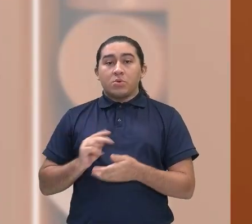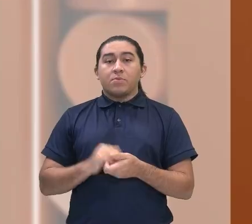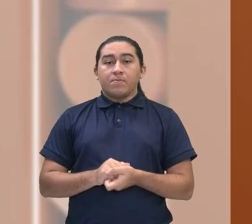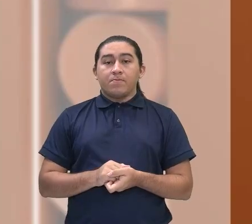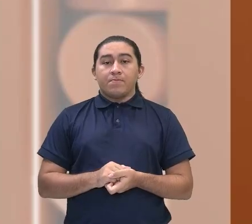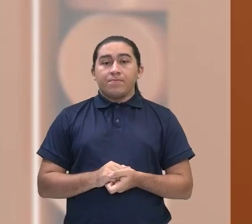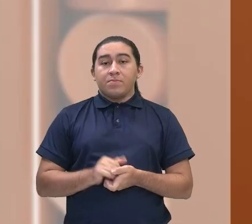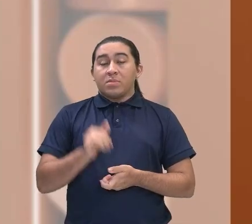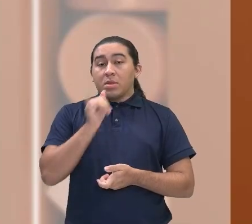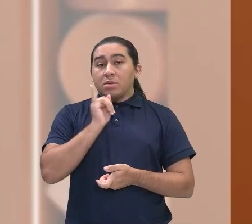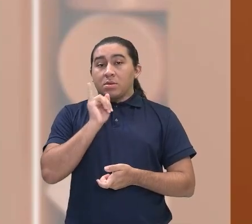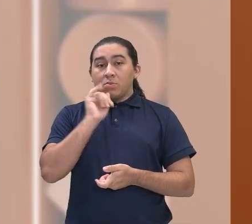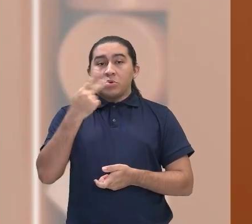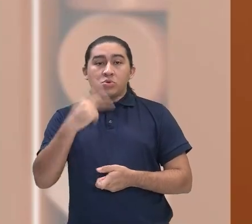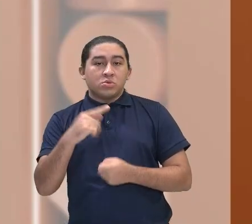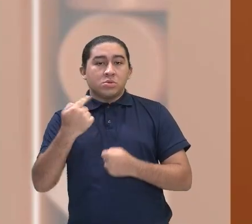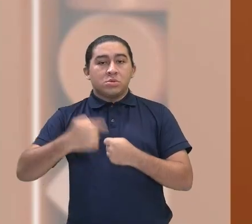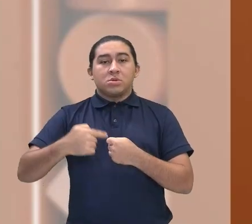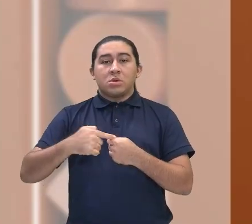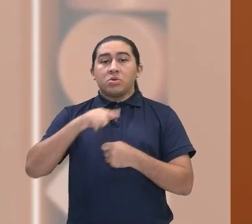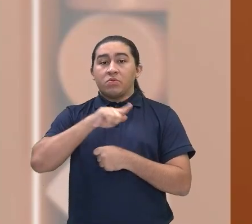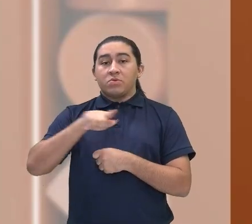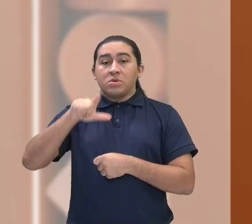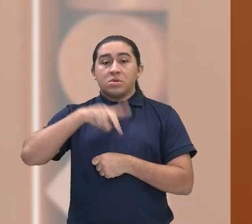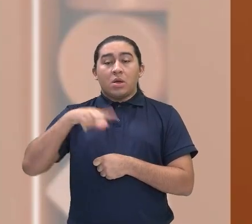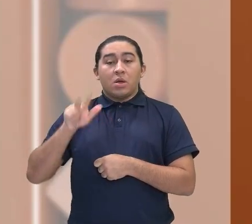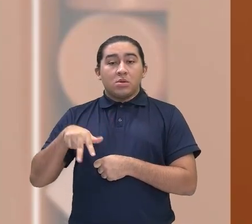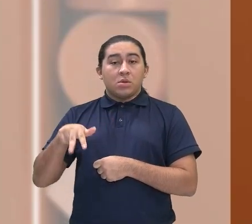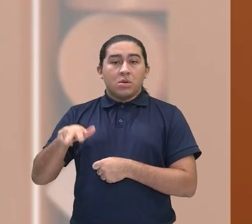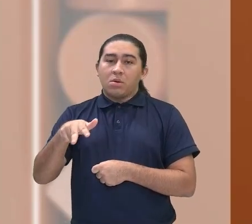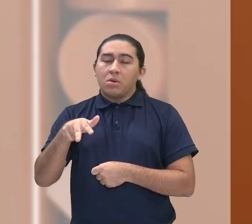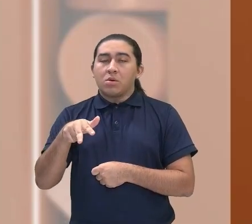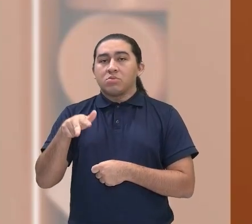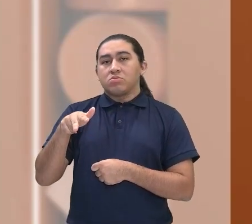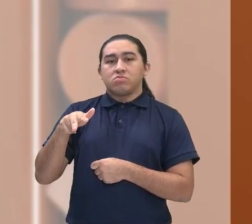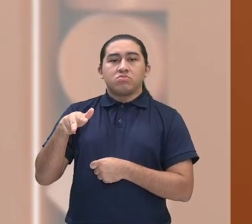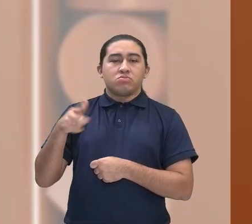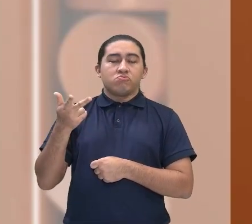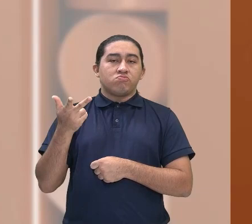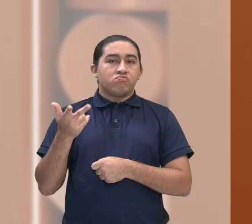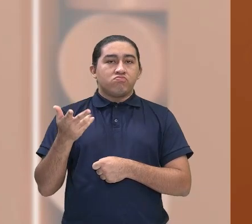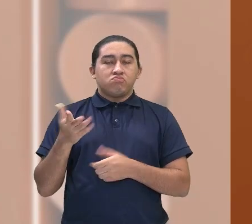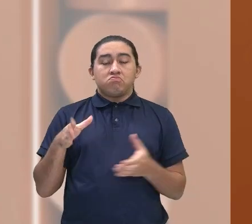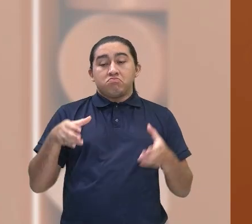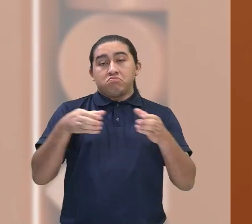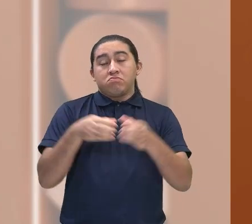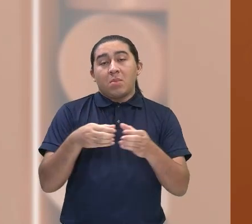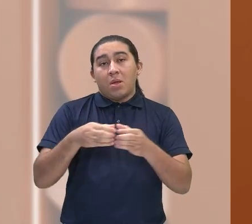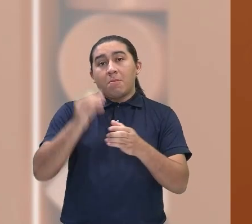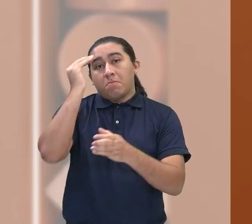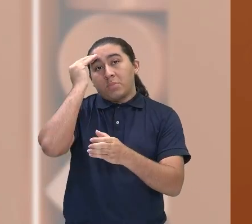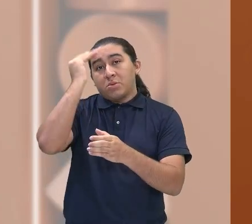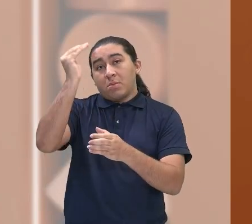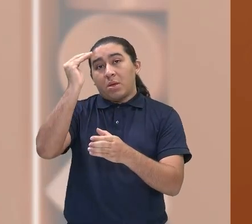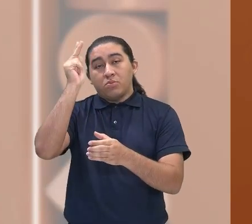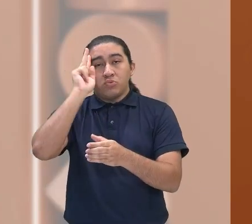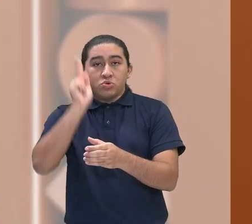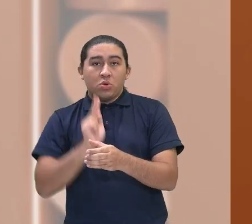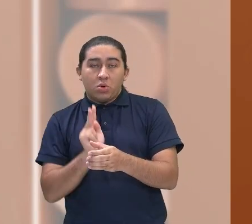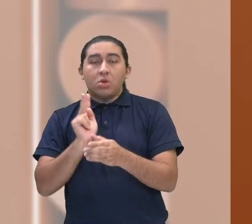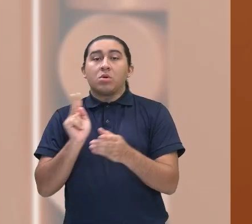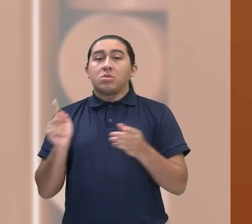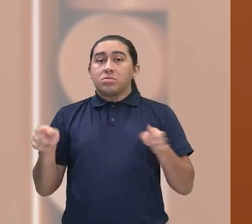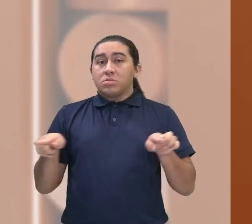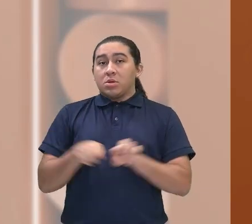exemplo, na sua cidade, você está andando, né, em um bairro mais central, um bairro mais histórico, que você vê